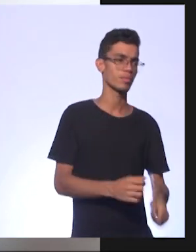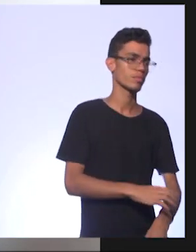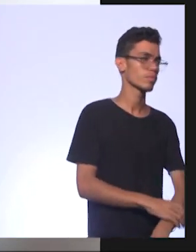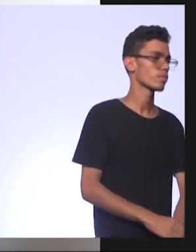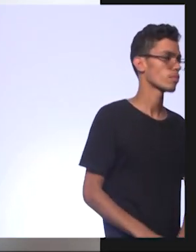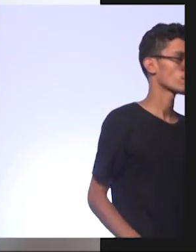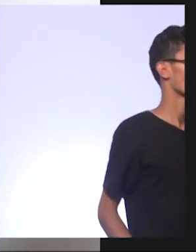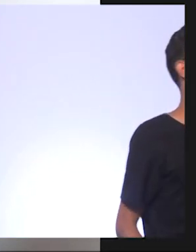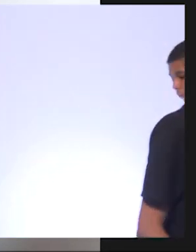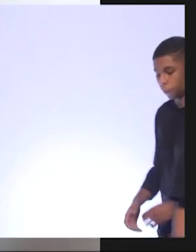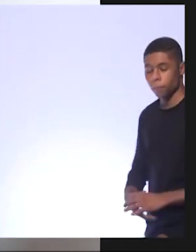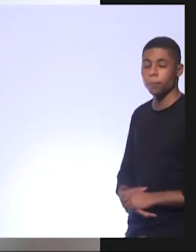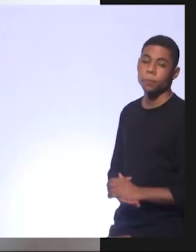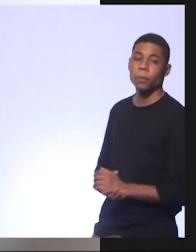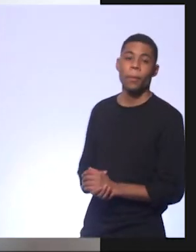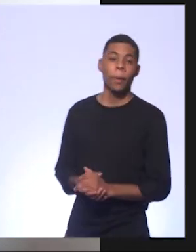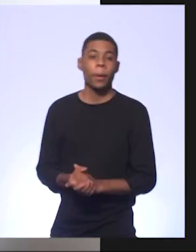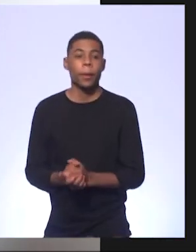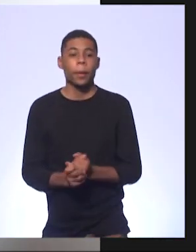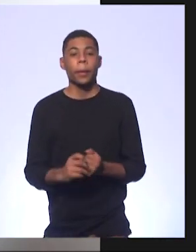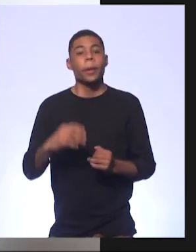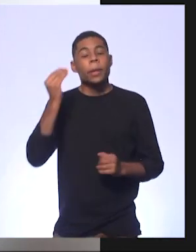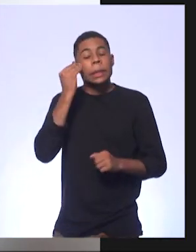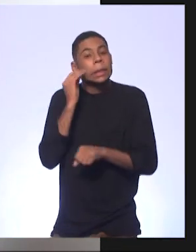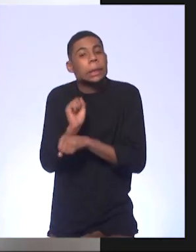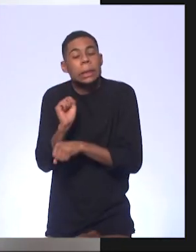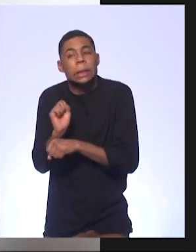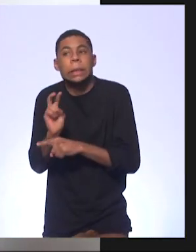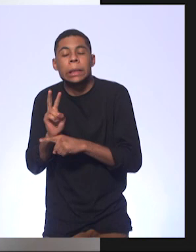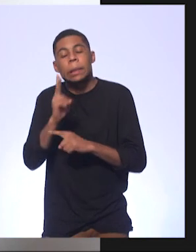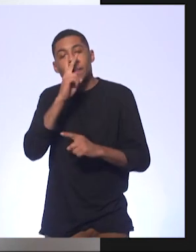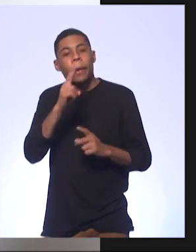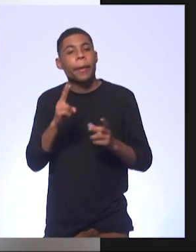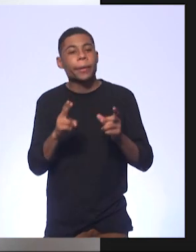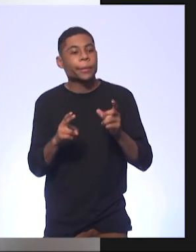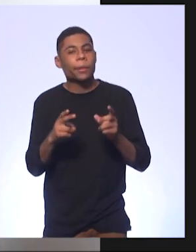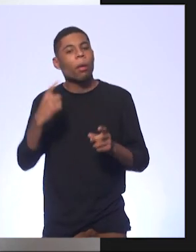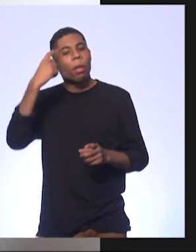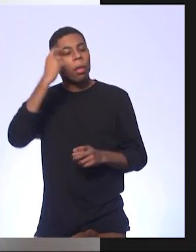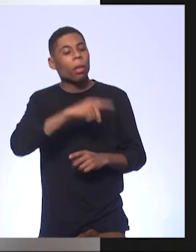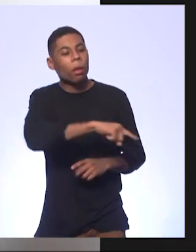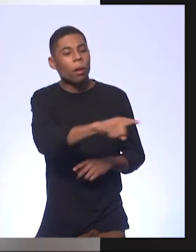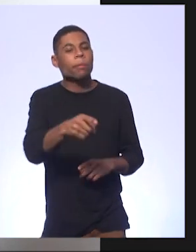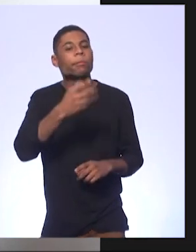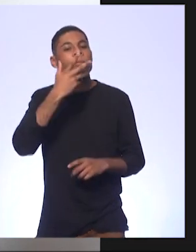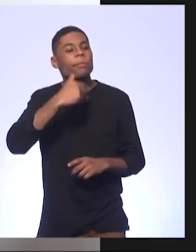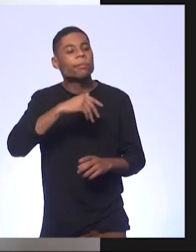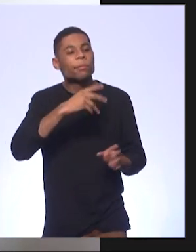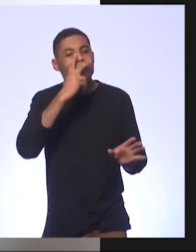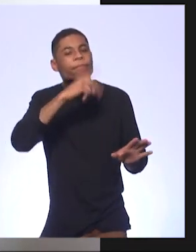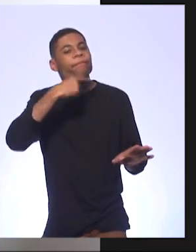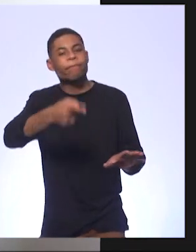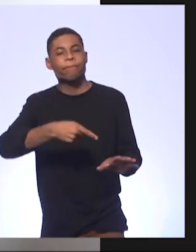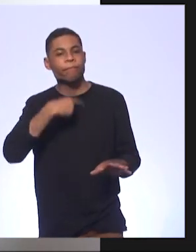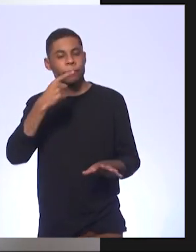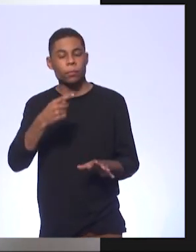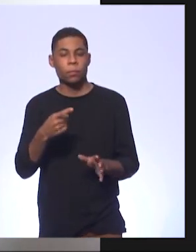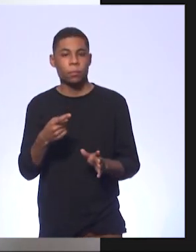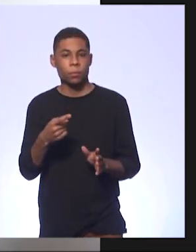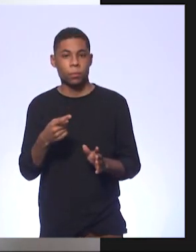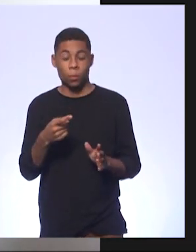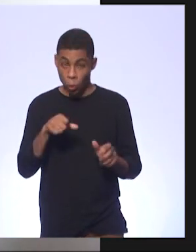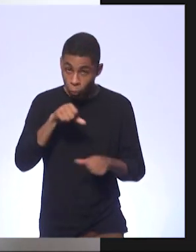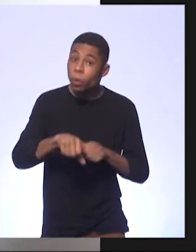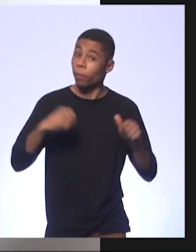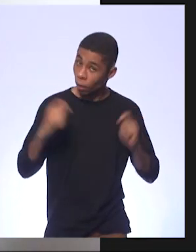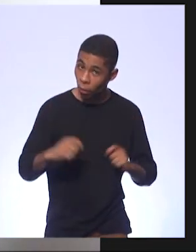uma expectativa muito baixa em relação aos nossos estudantes. Tá? Não é fácil mudar, mas ele está